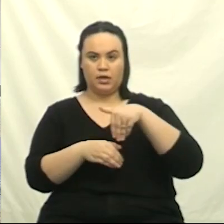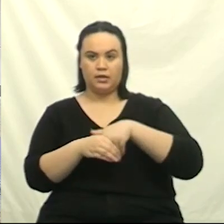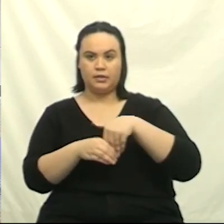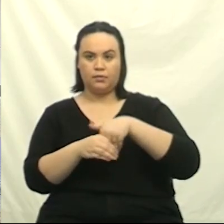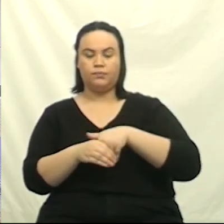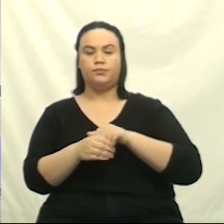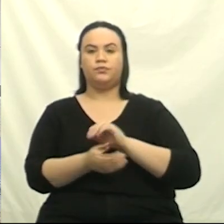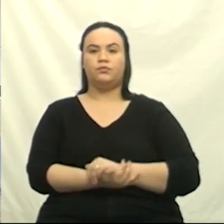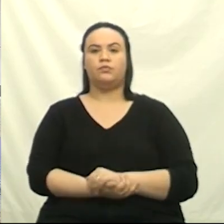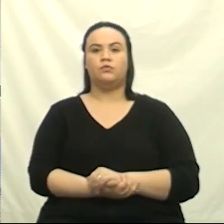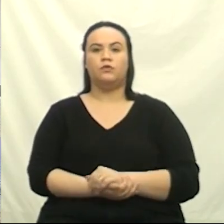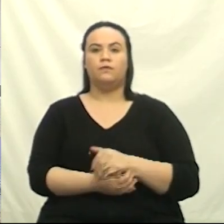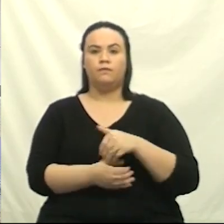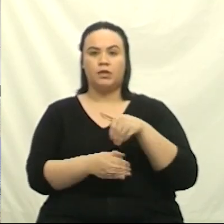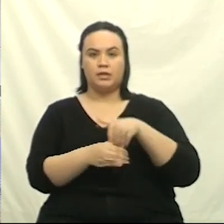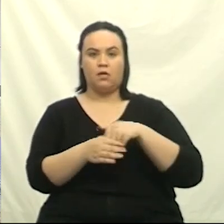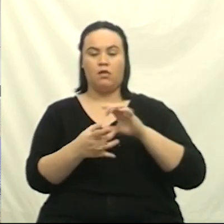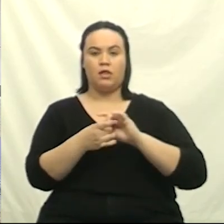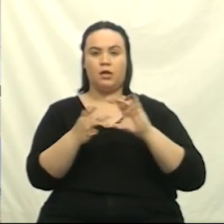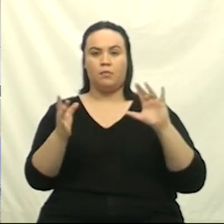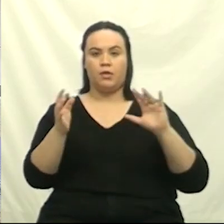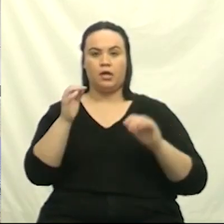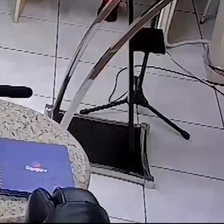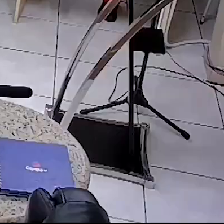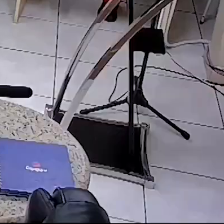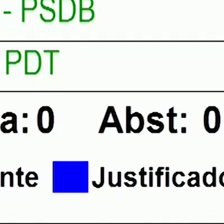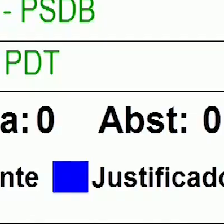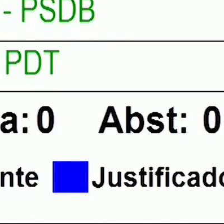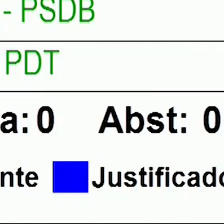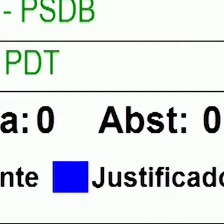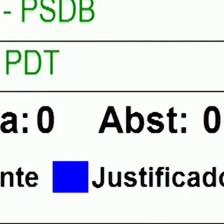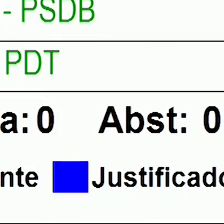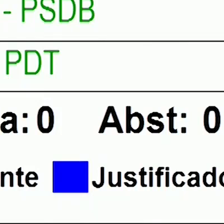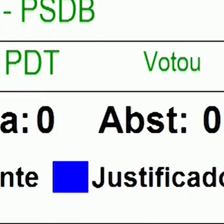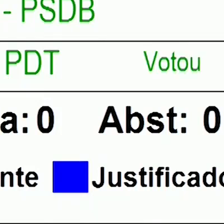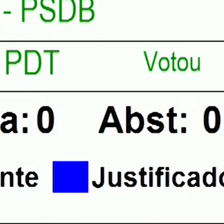votação votação liberada